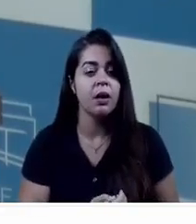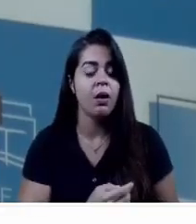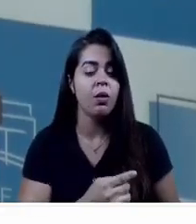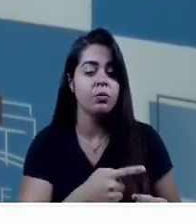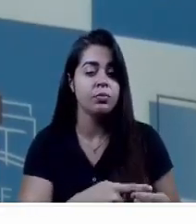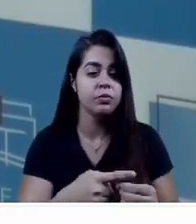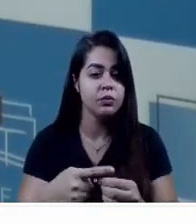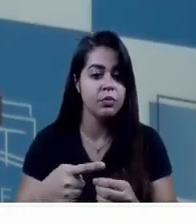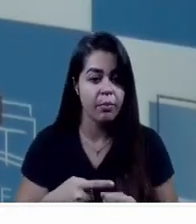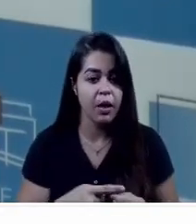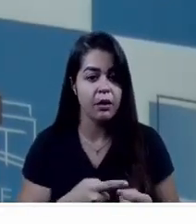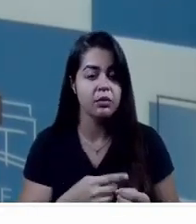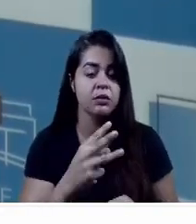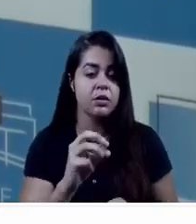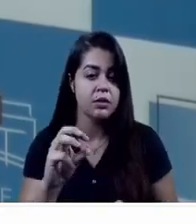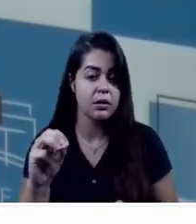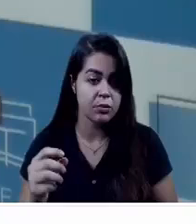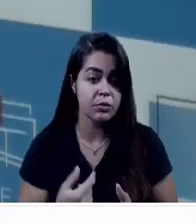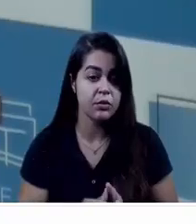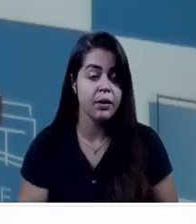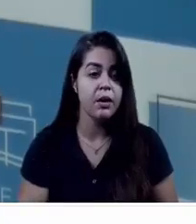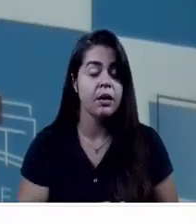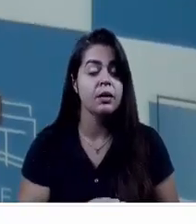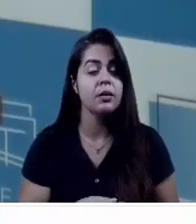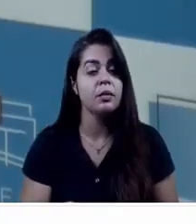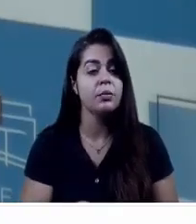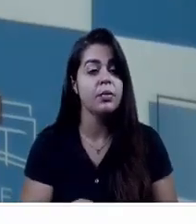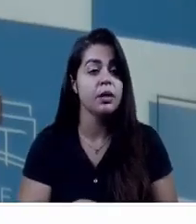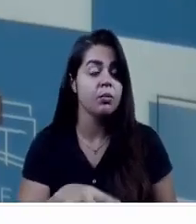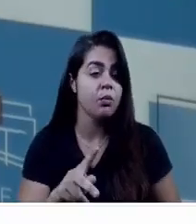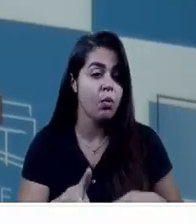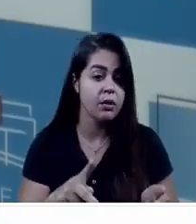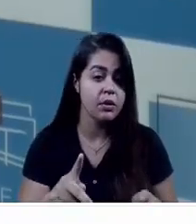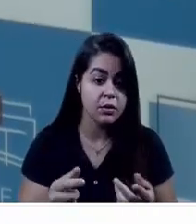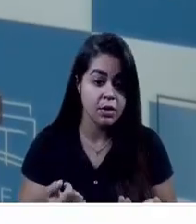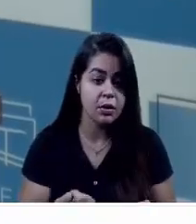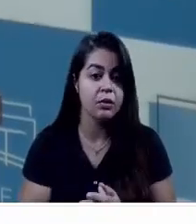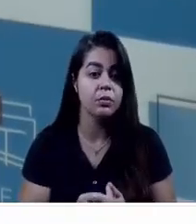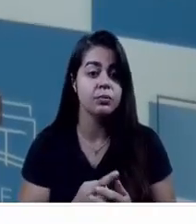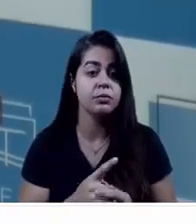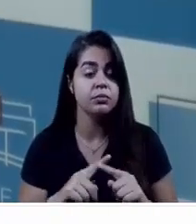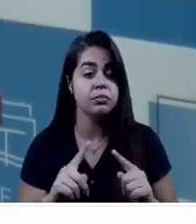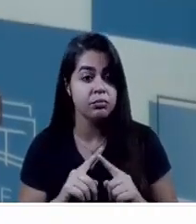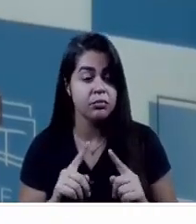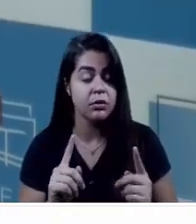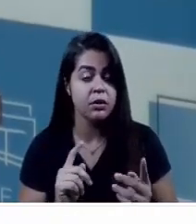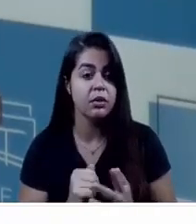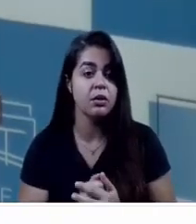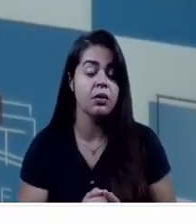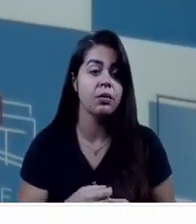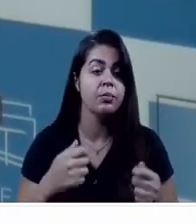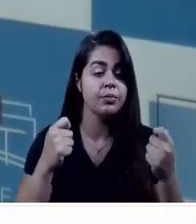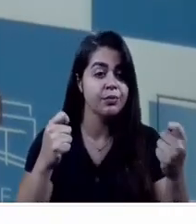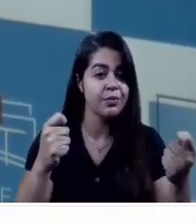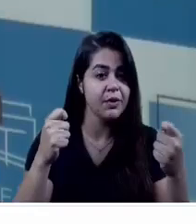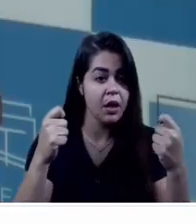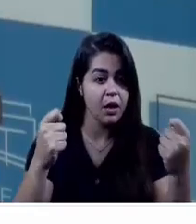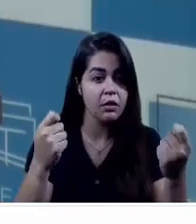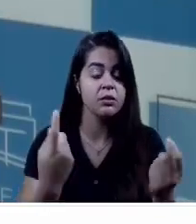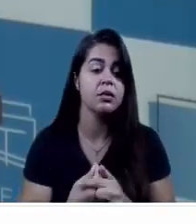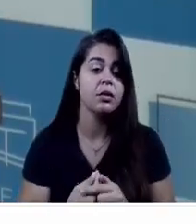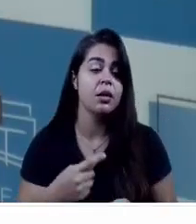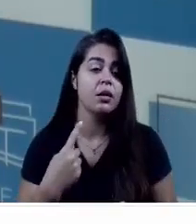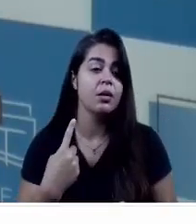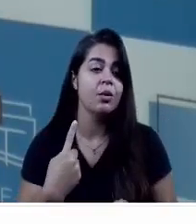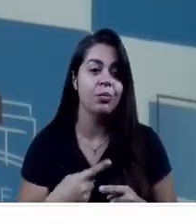grande revolta, começou a fazer suas manifestações, seus protestos, porque as pessoas não chegam a tempo no trabalho,